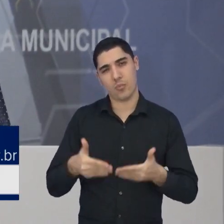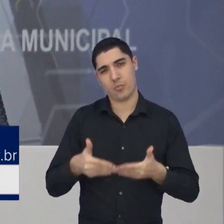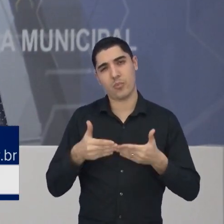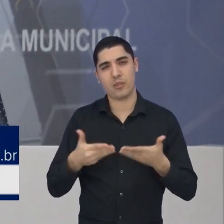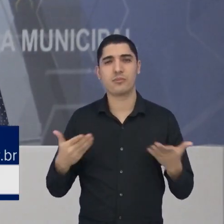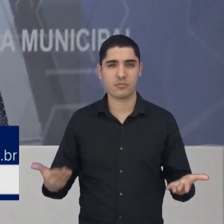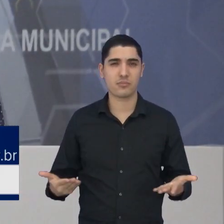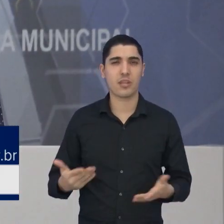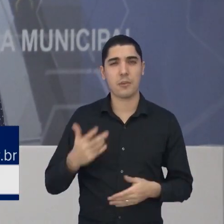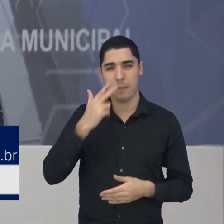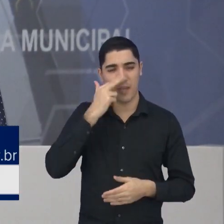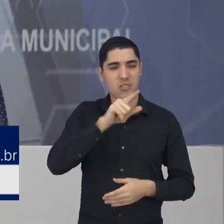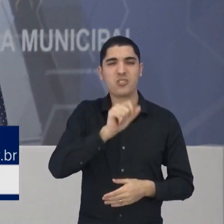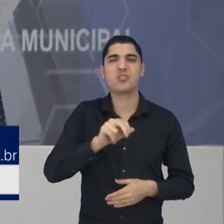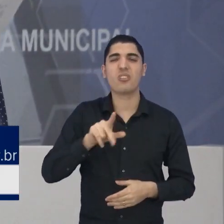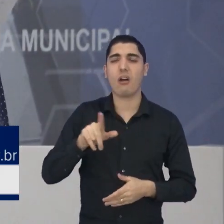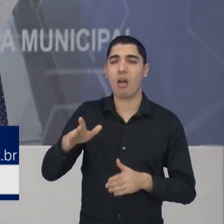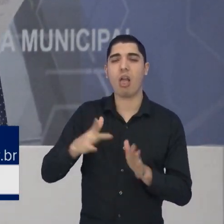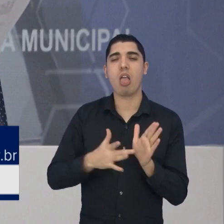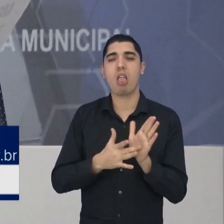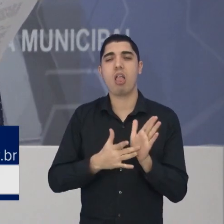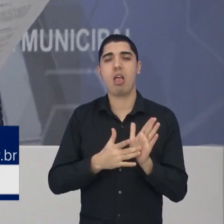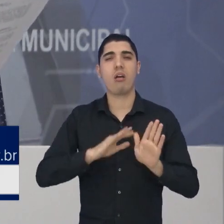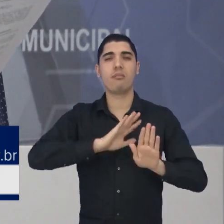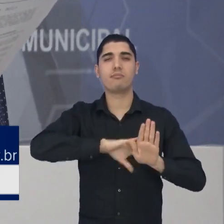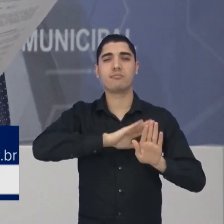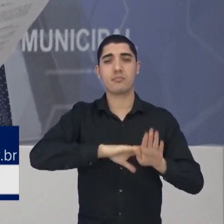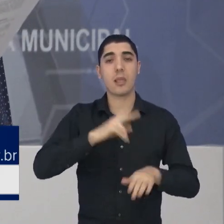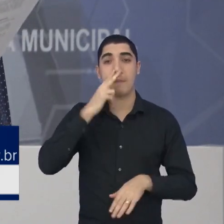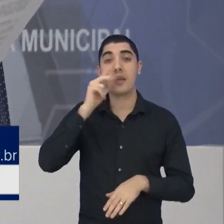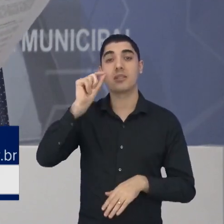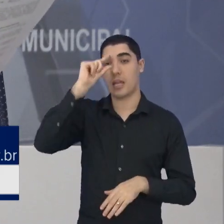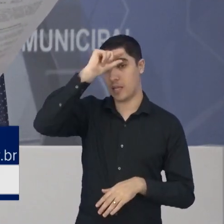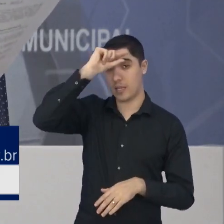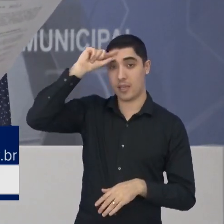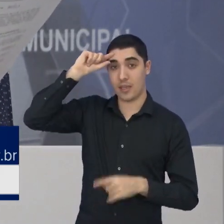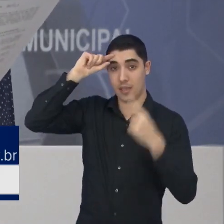É mais um passa-moleque. Está escrito assim, a sociedade